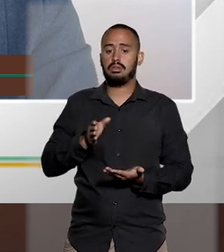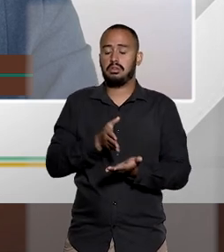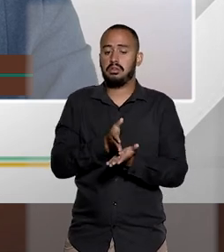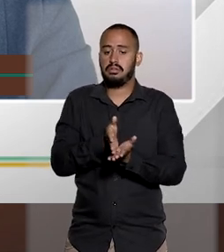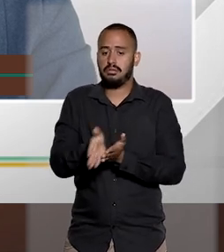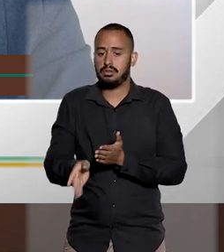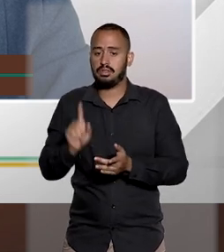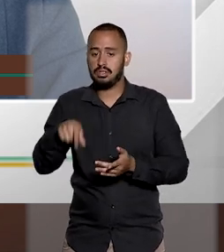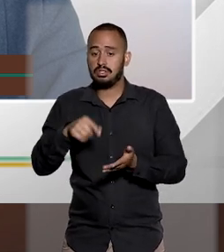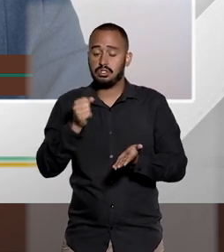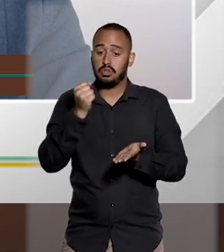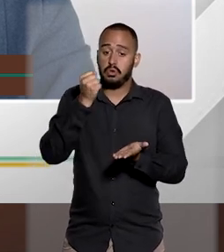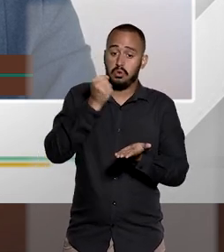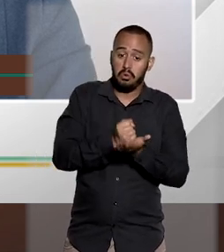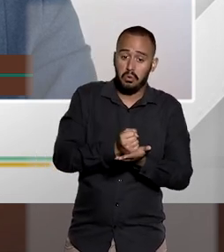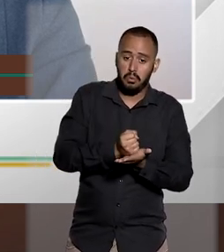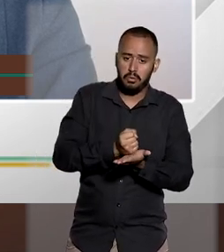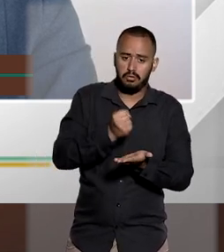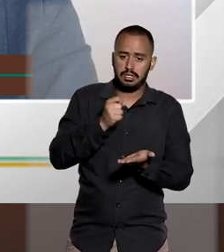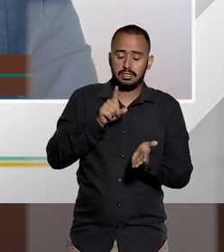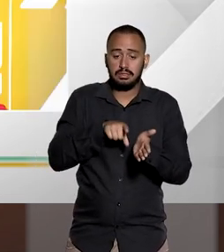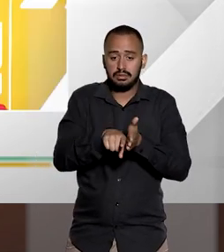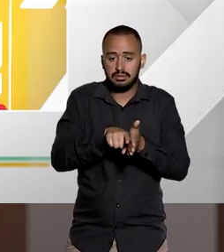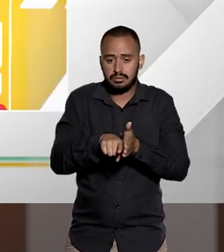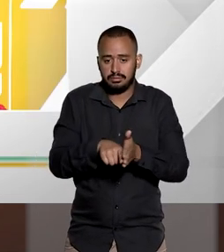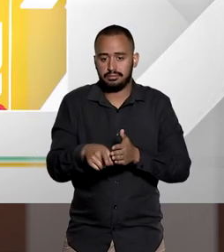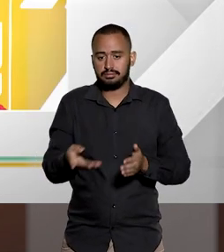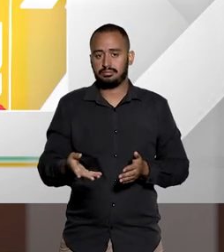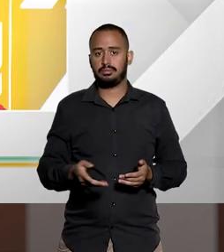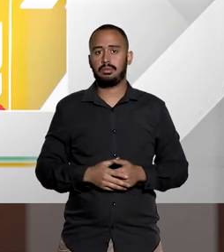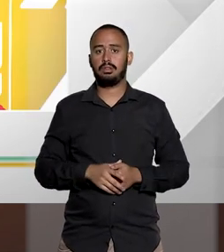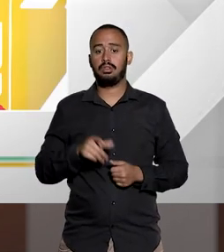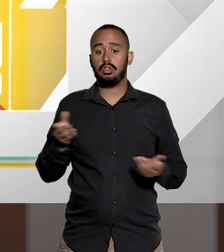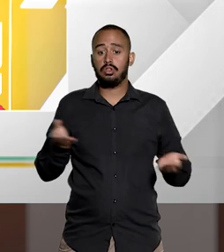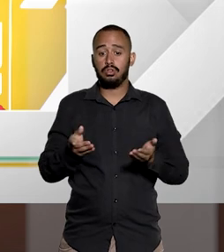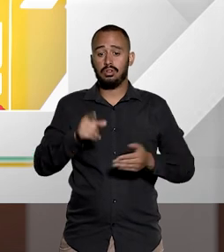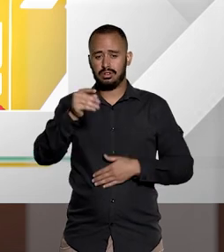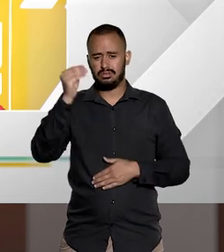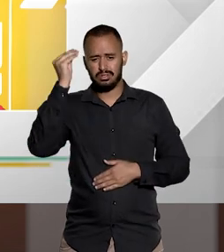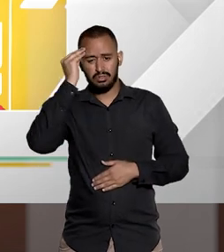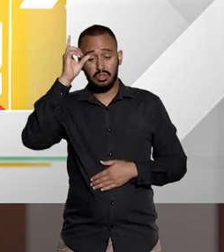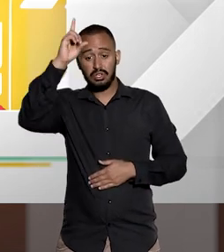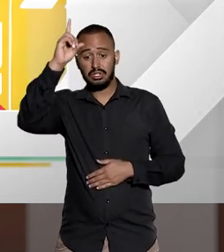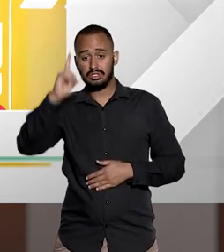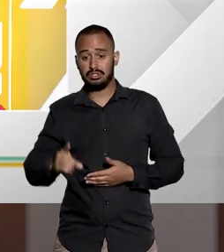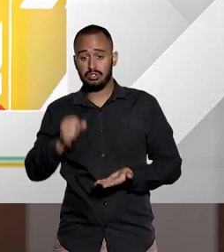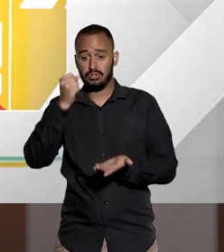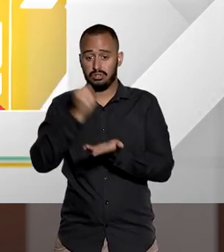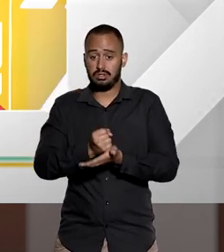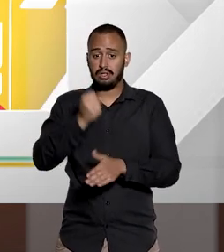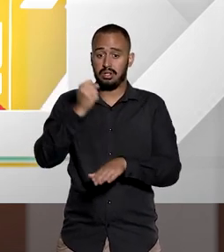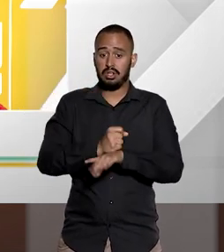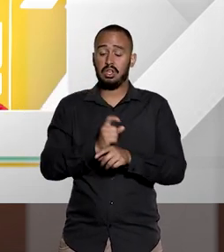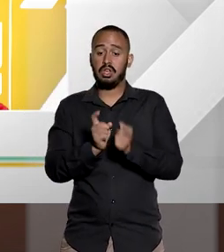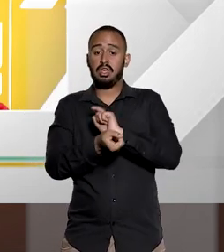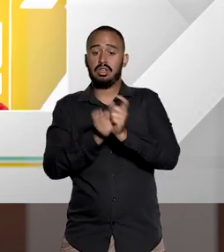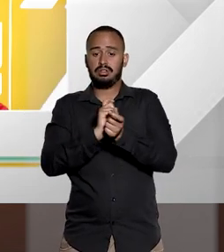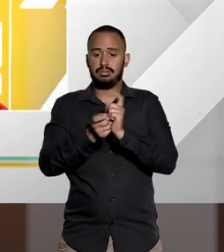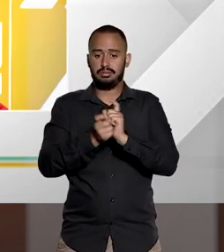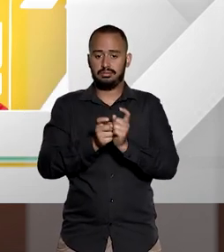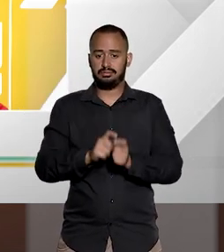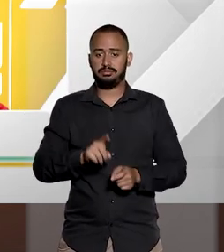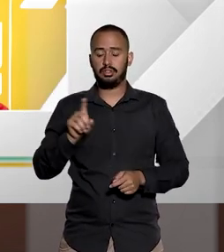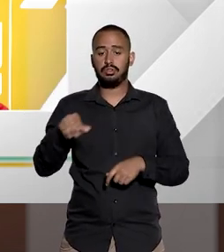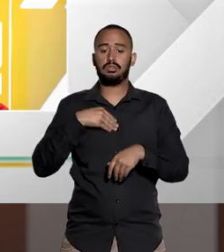é essa comprovação de regularidade fiscal. E hoje você entendeu direito sobre os contratos